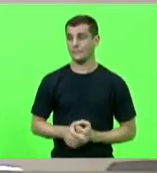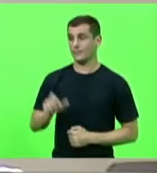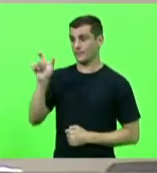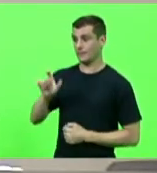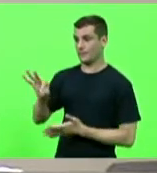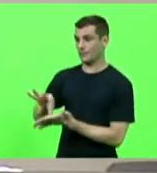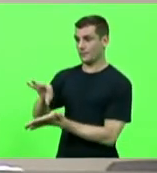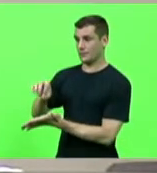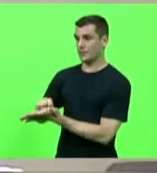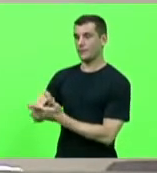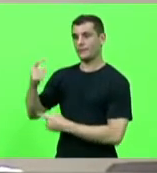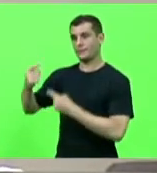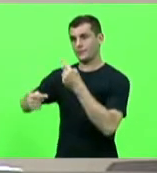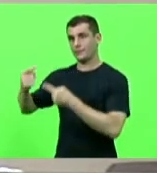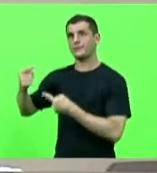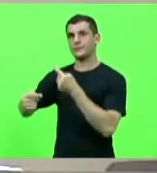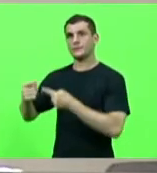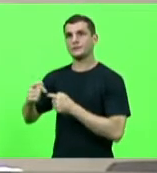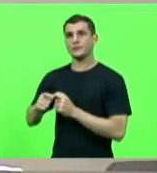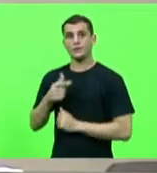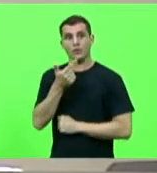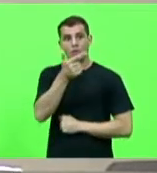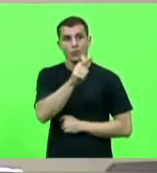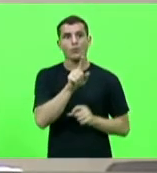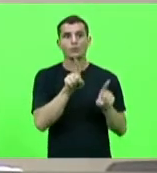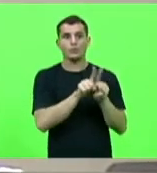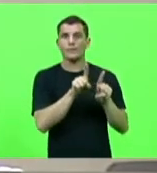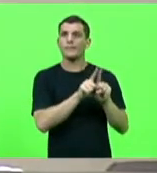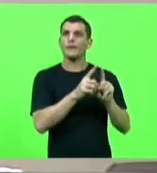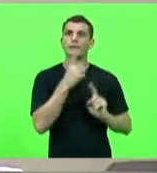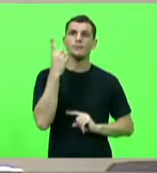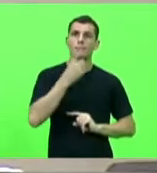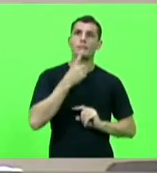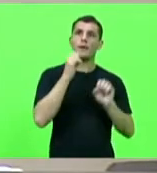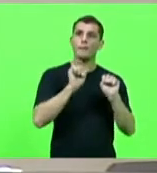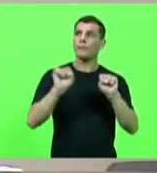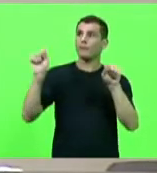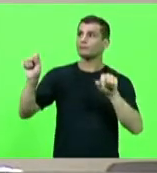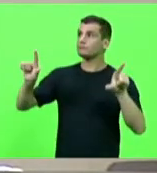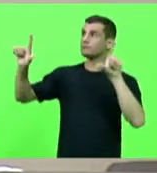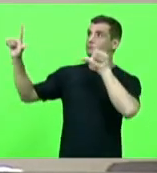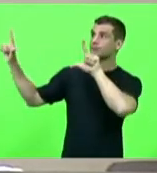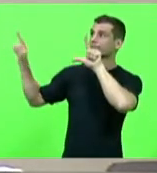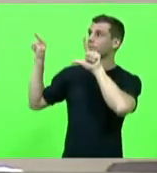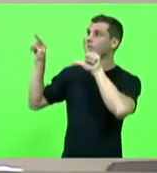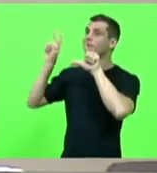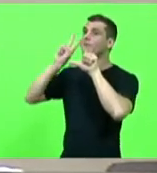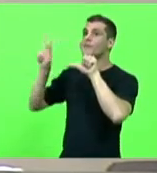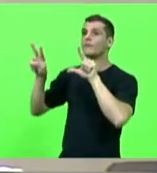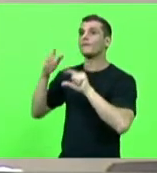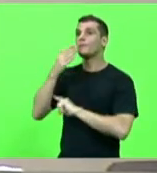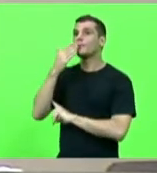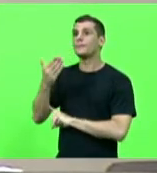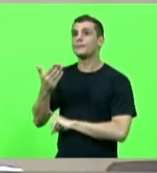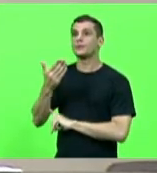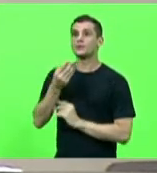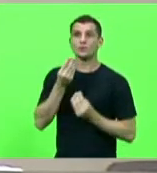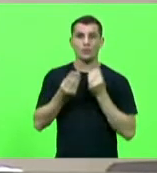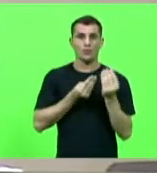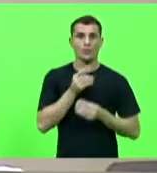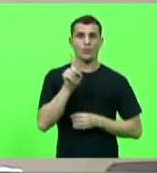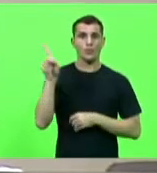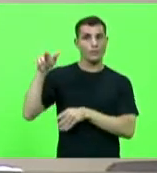Evandro Consulto. Senhores deputados, se nós podemos pedir a abertura do painel, podemos pedir? Deputado Bruno, Vossa Excelência